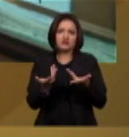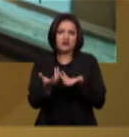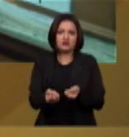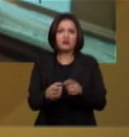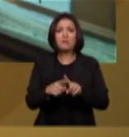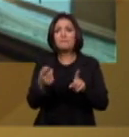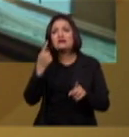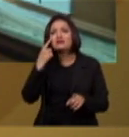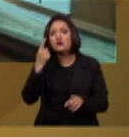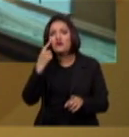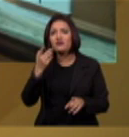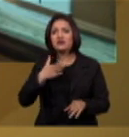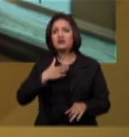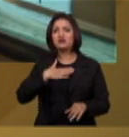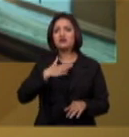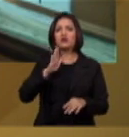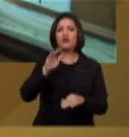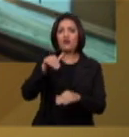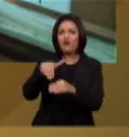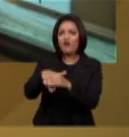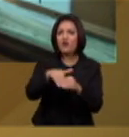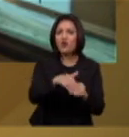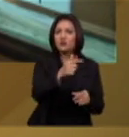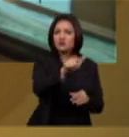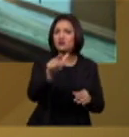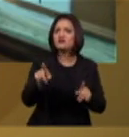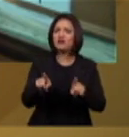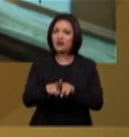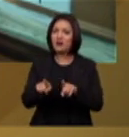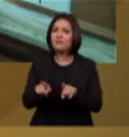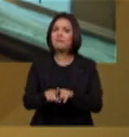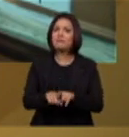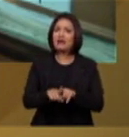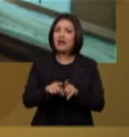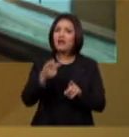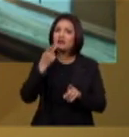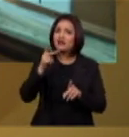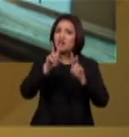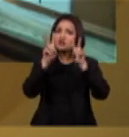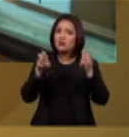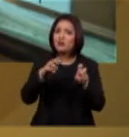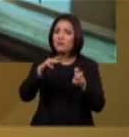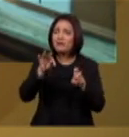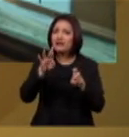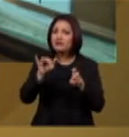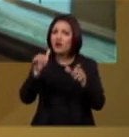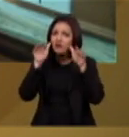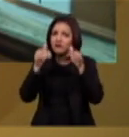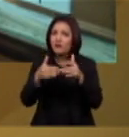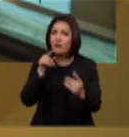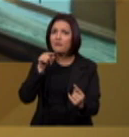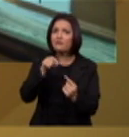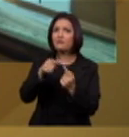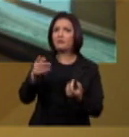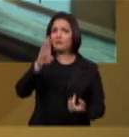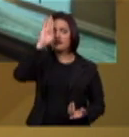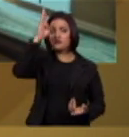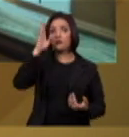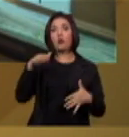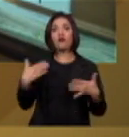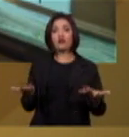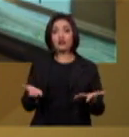vejo que o próprio relator e também os colegas estão indo à matéria de fundo e eu precisarei, no final, me